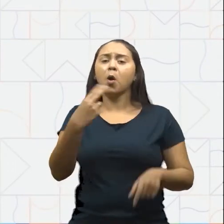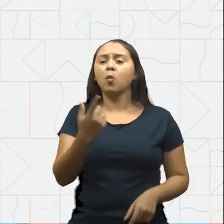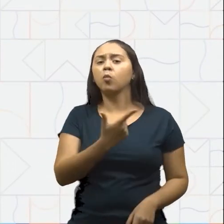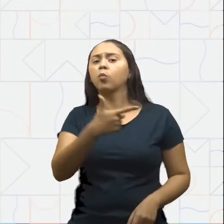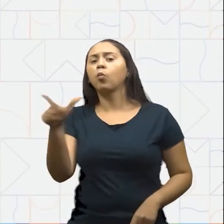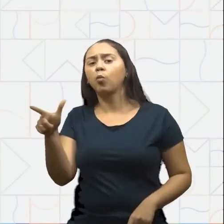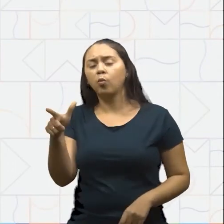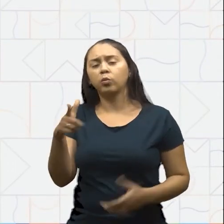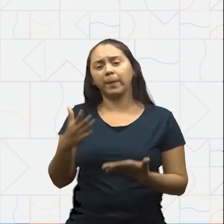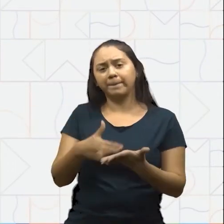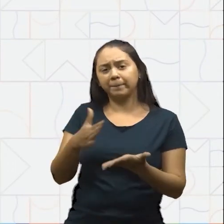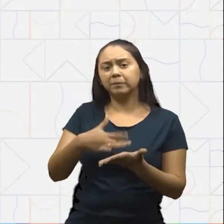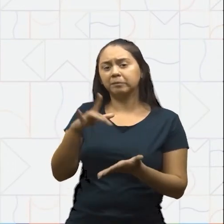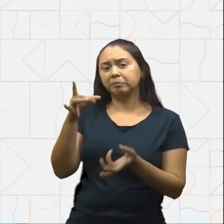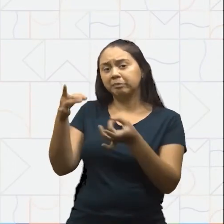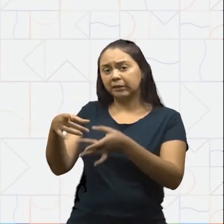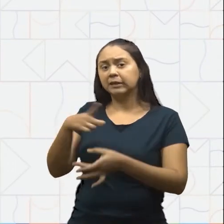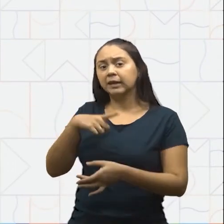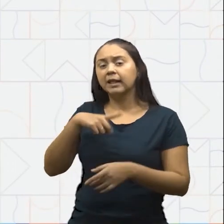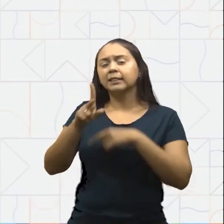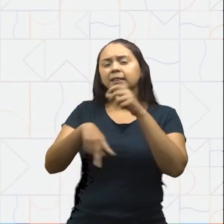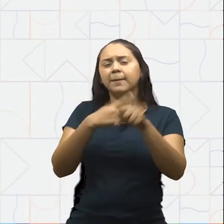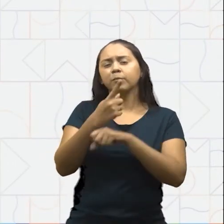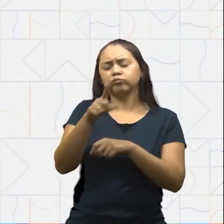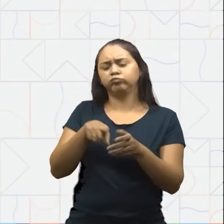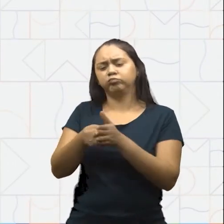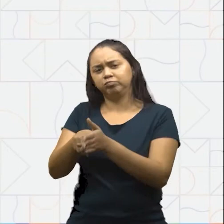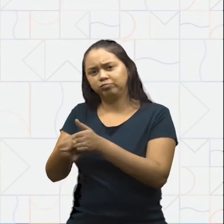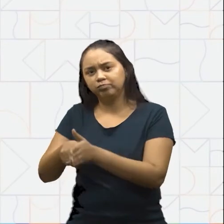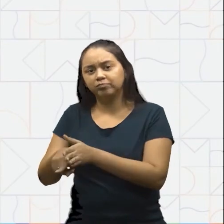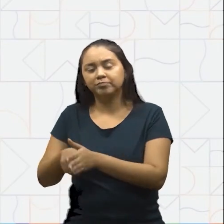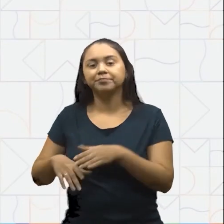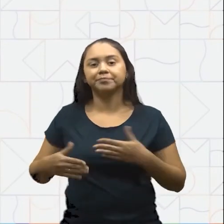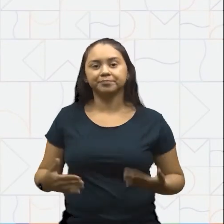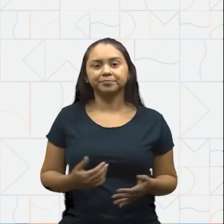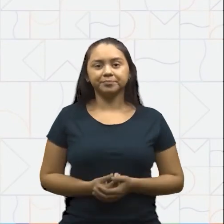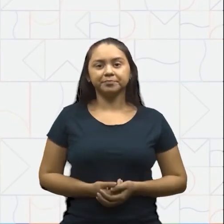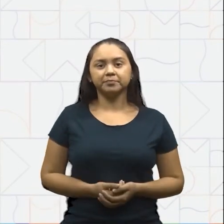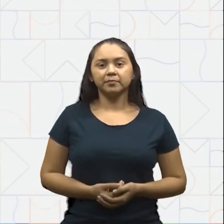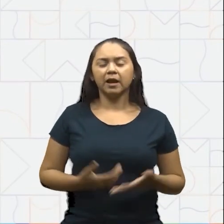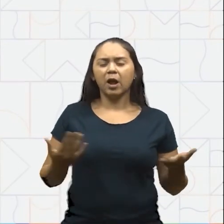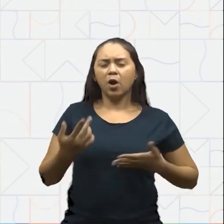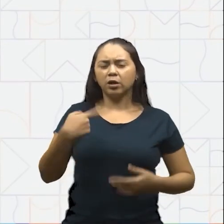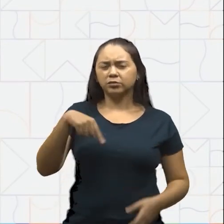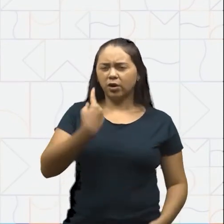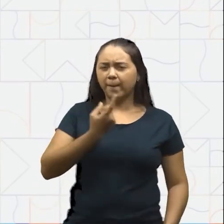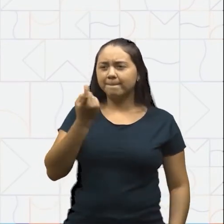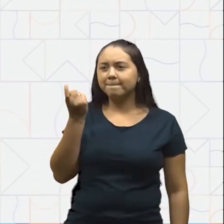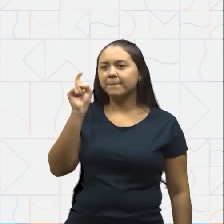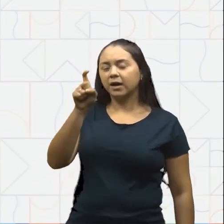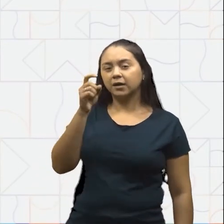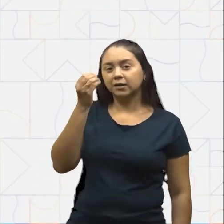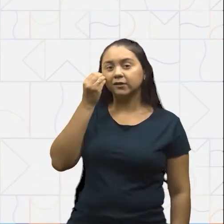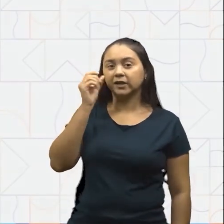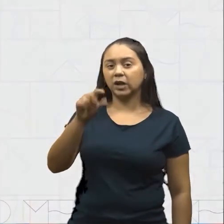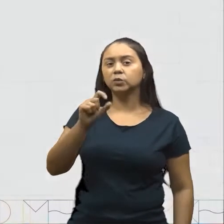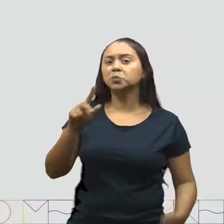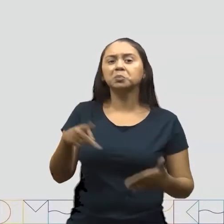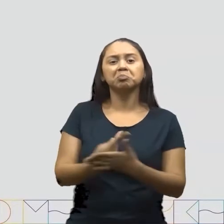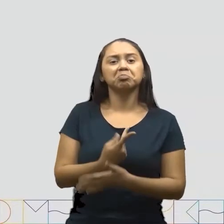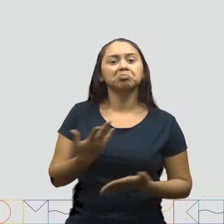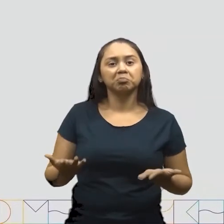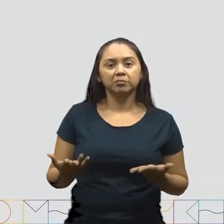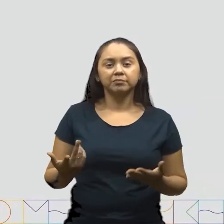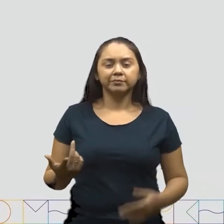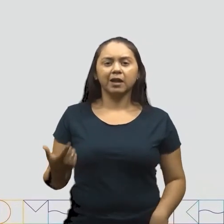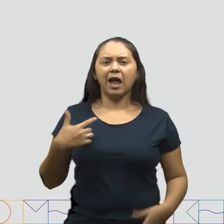do livro que deverá ser consultada posteriormente. Vamos clicar na palavra em azul e ver o que acontece?